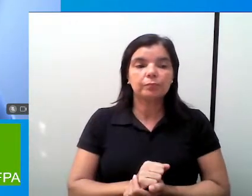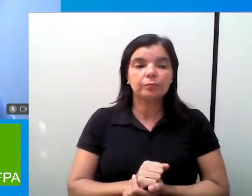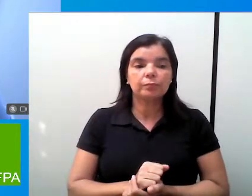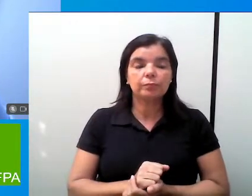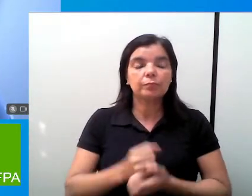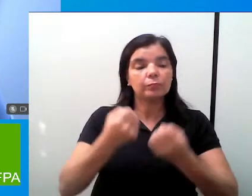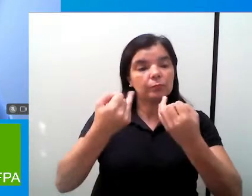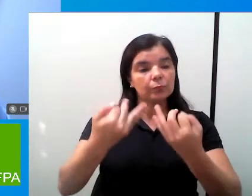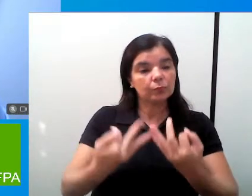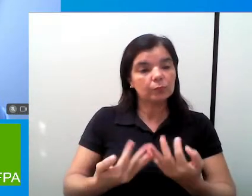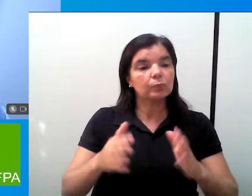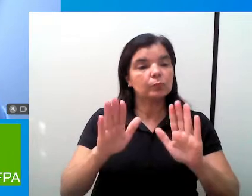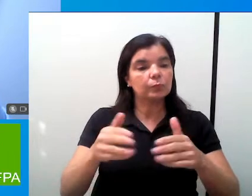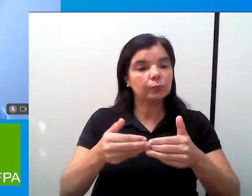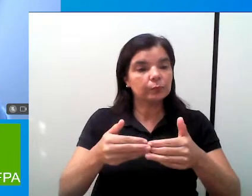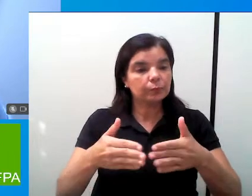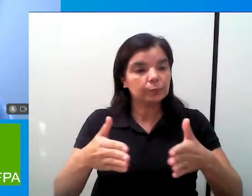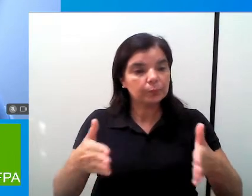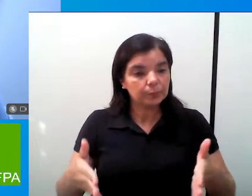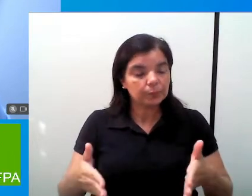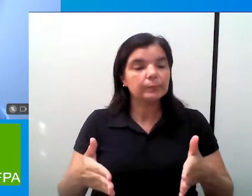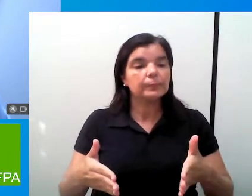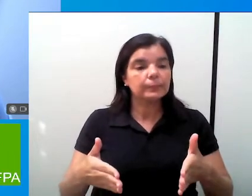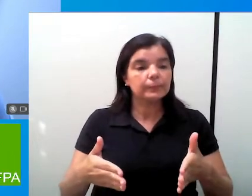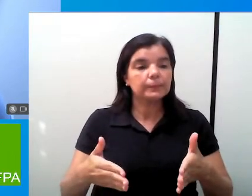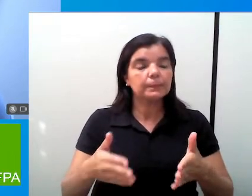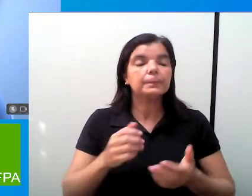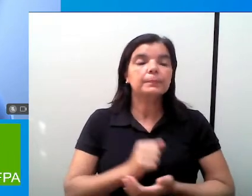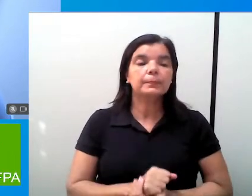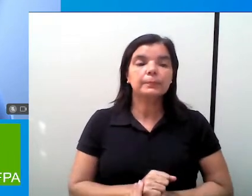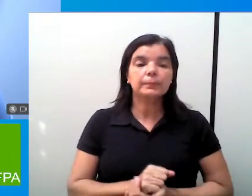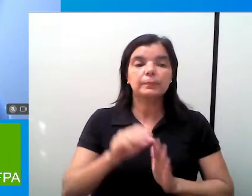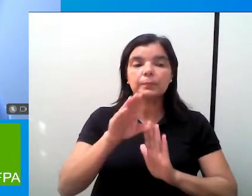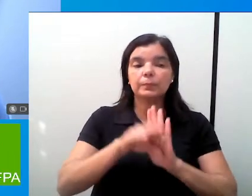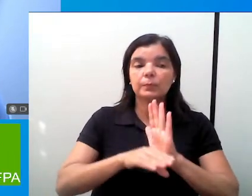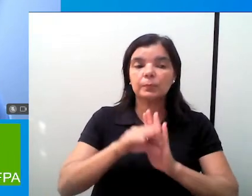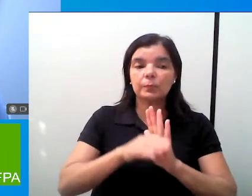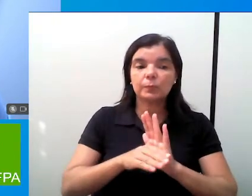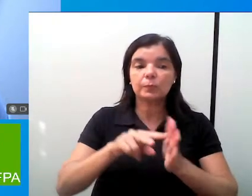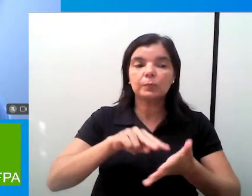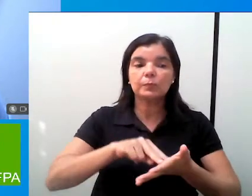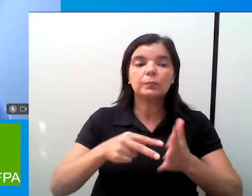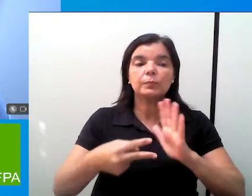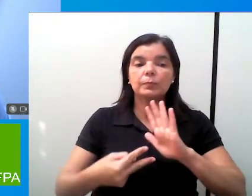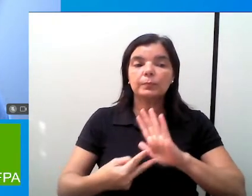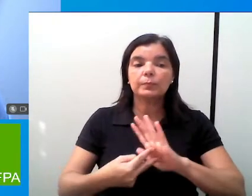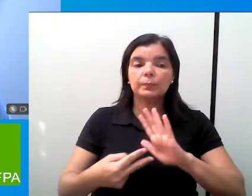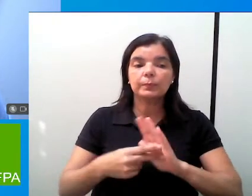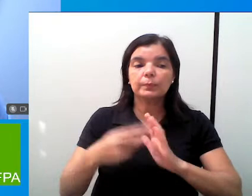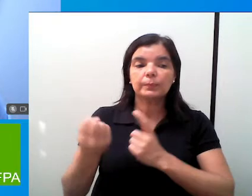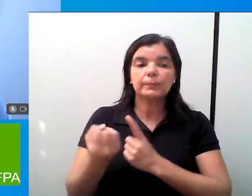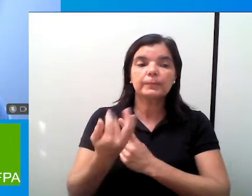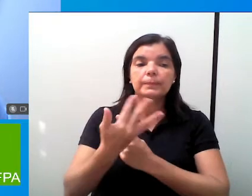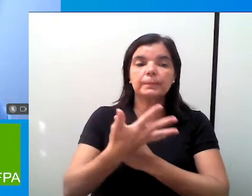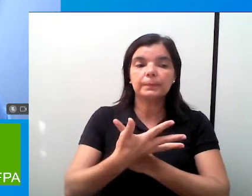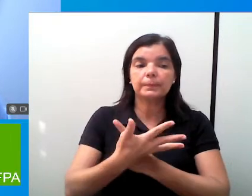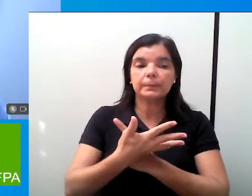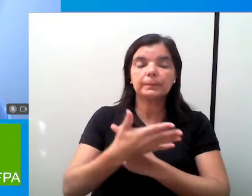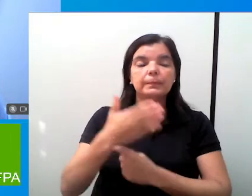fala de abertura, né, trouxe muito bem o conceito da extensão. E a gente traz a extensão para,